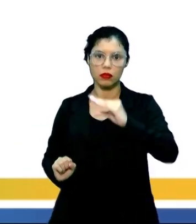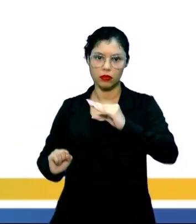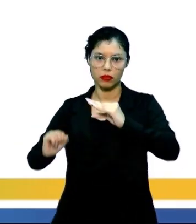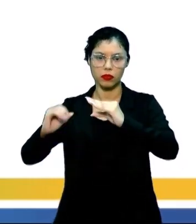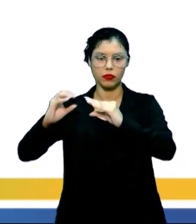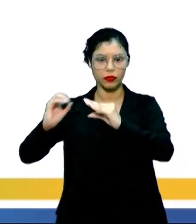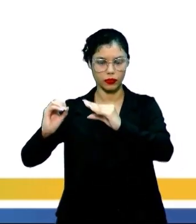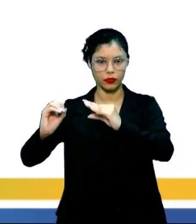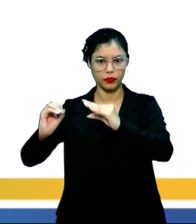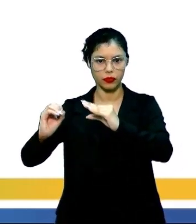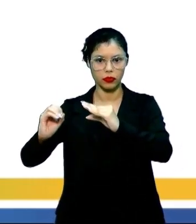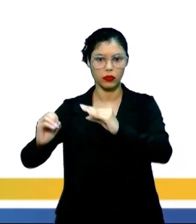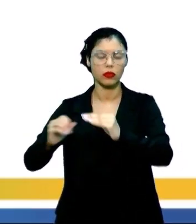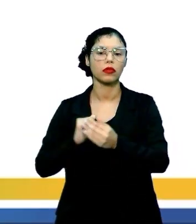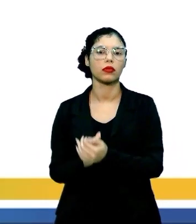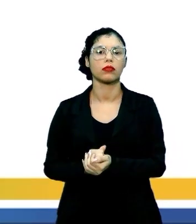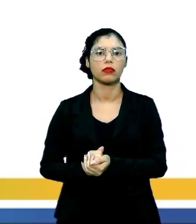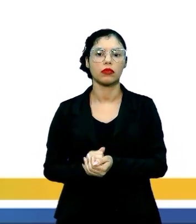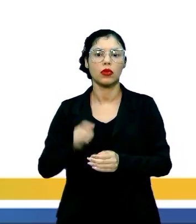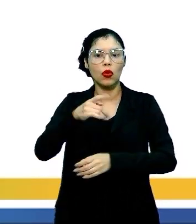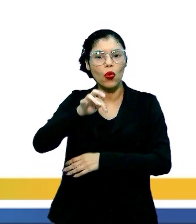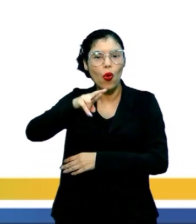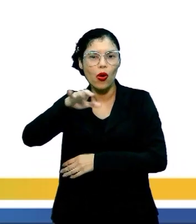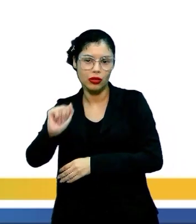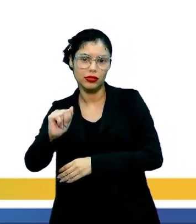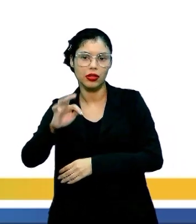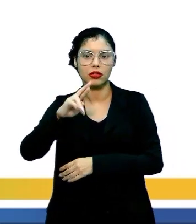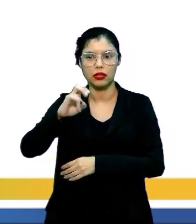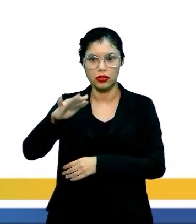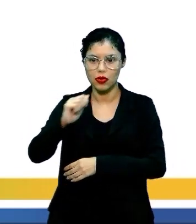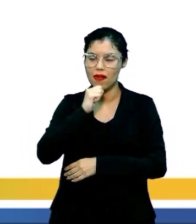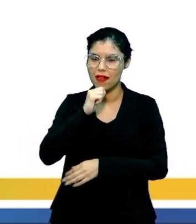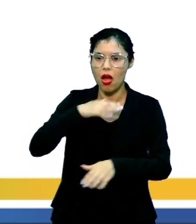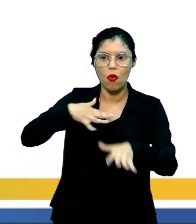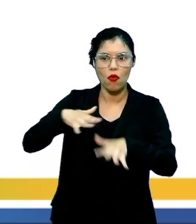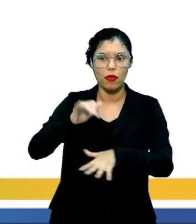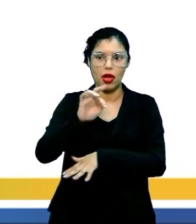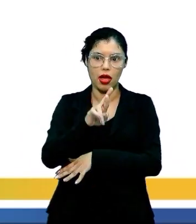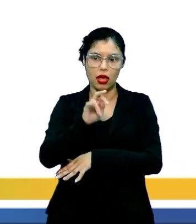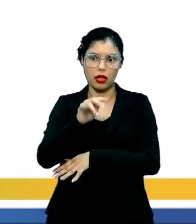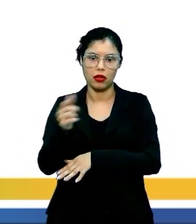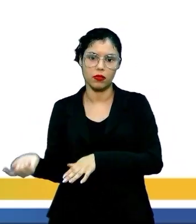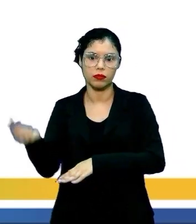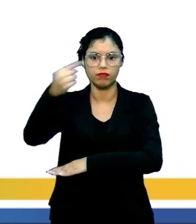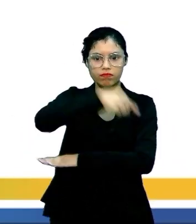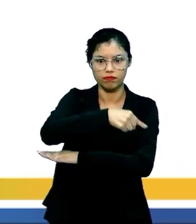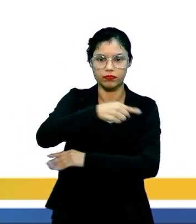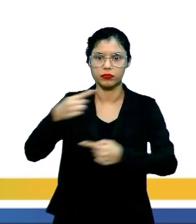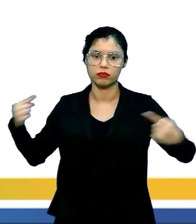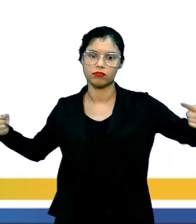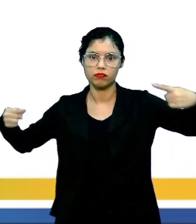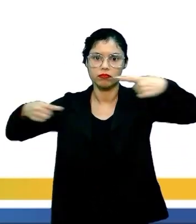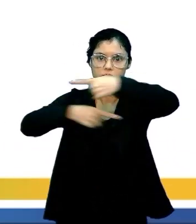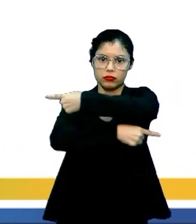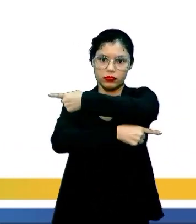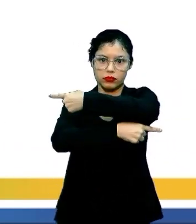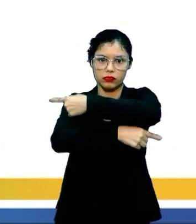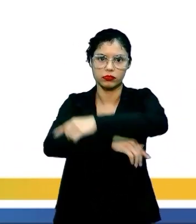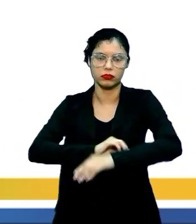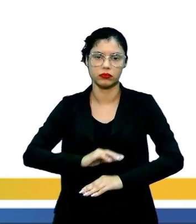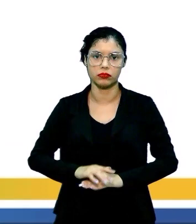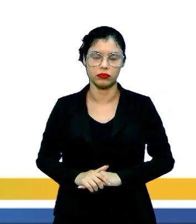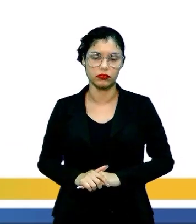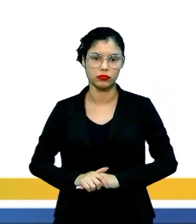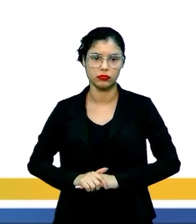zero, esse móvel está se deslocando contra a trajetória. Aí damos o nome de movimento retrógrado.